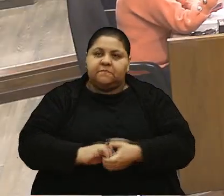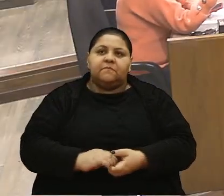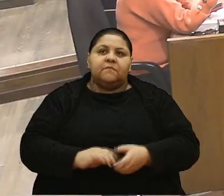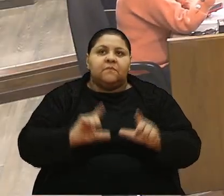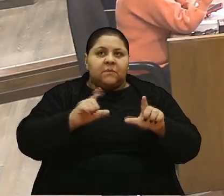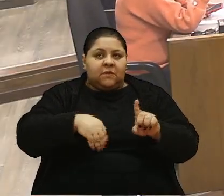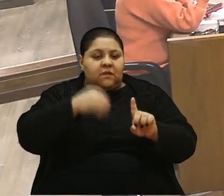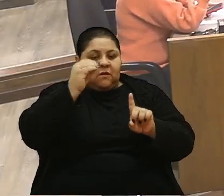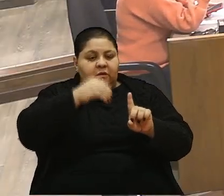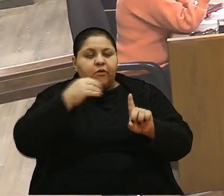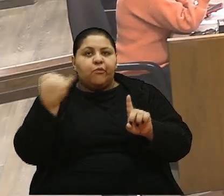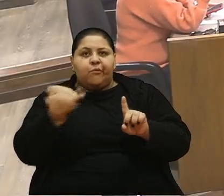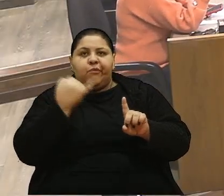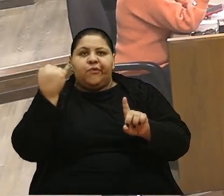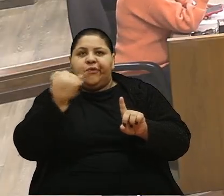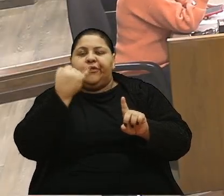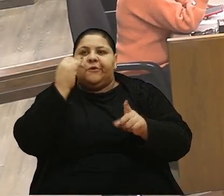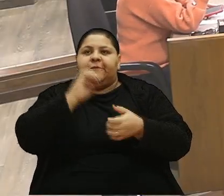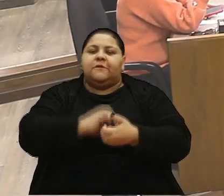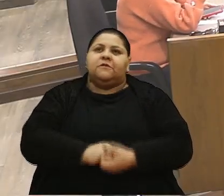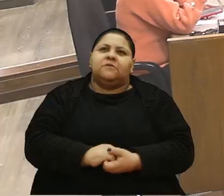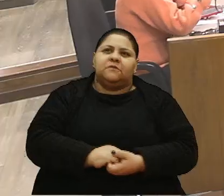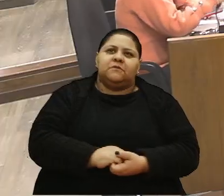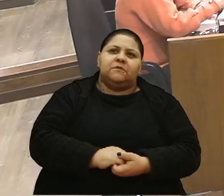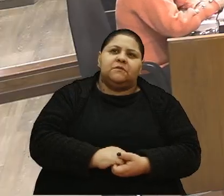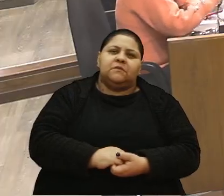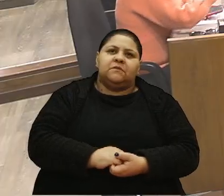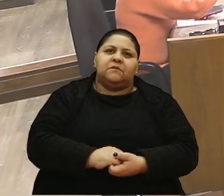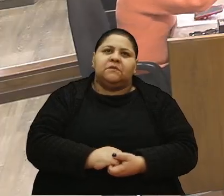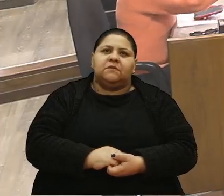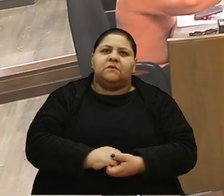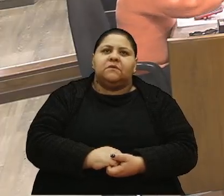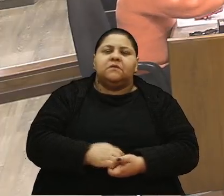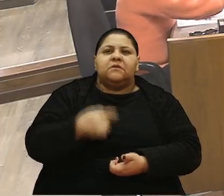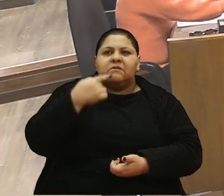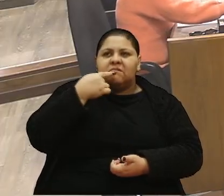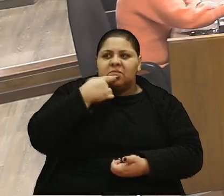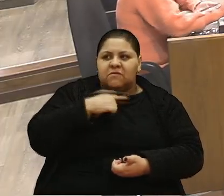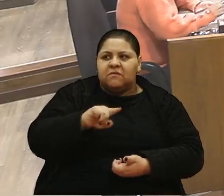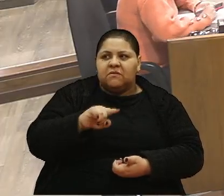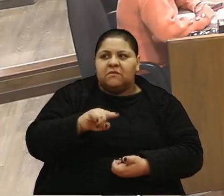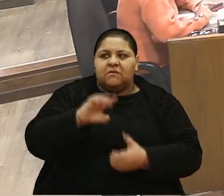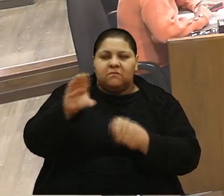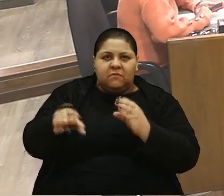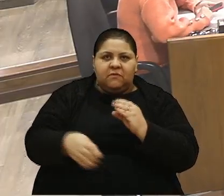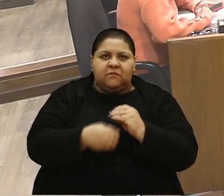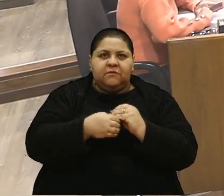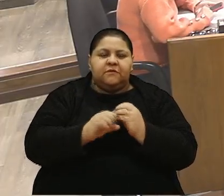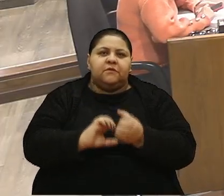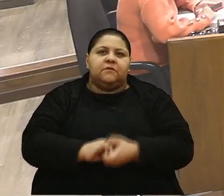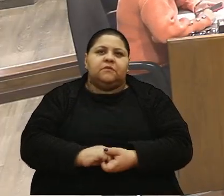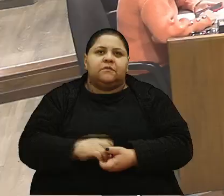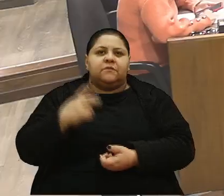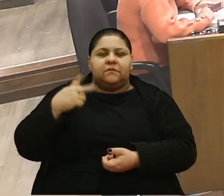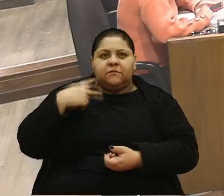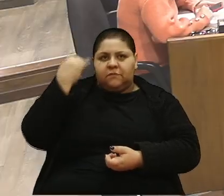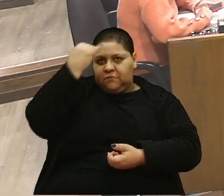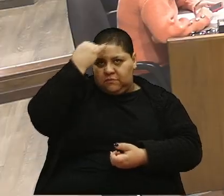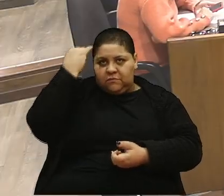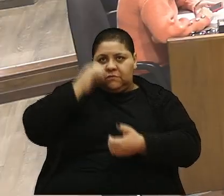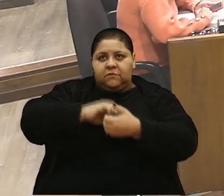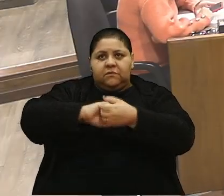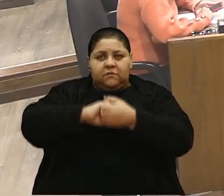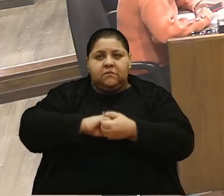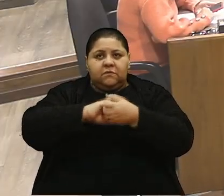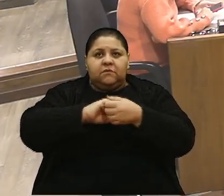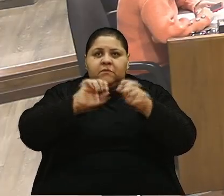e é importante nós unirmos forças. Vereador. Caleb Garbim, que sua palavra. Vereador D'Ambrosio, meus cumprimentos ao senhor